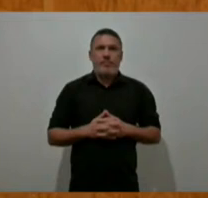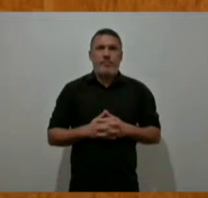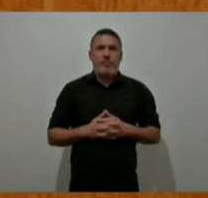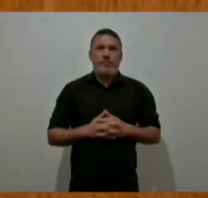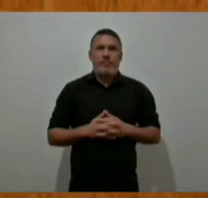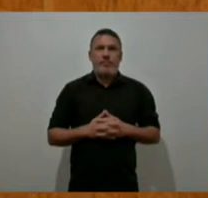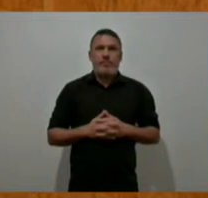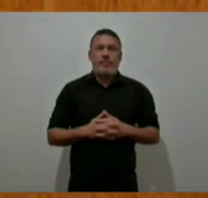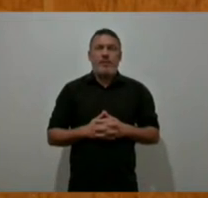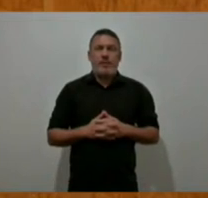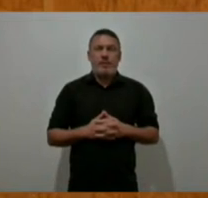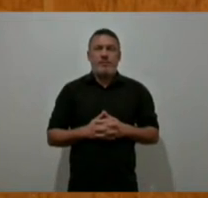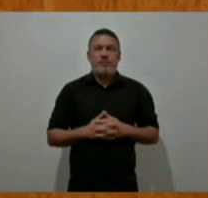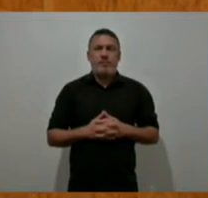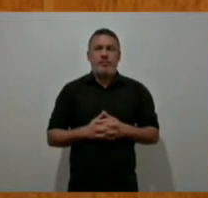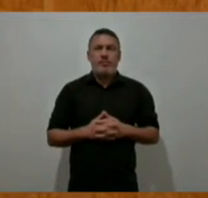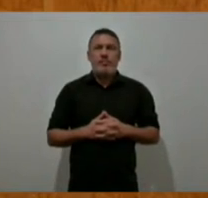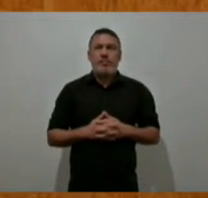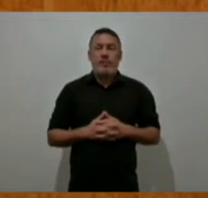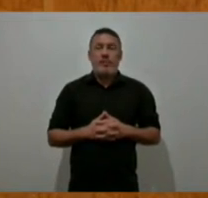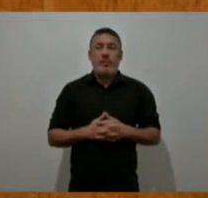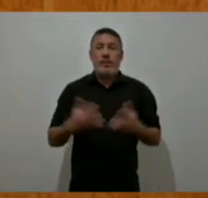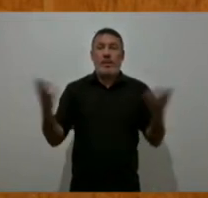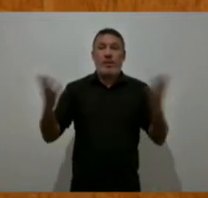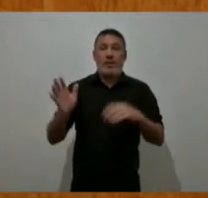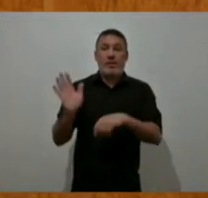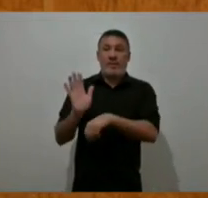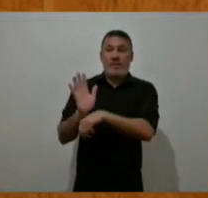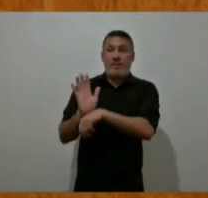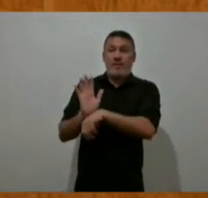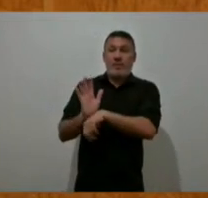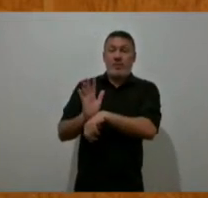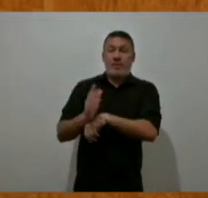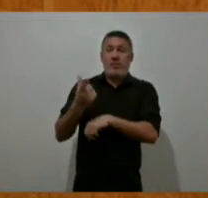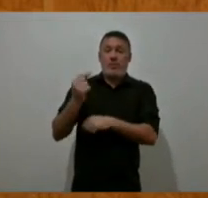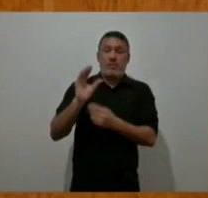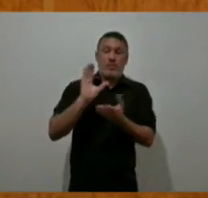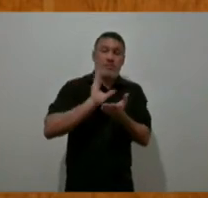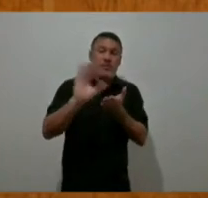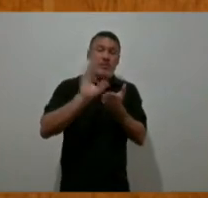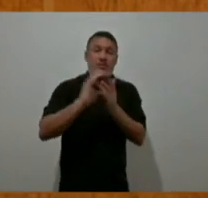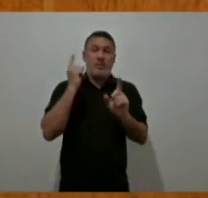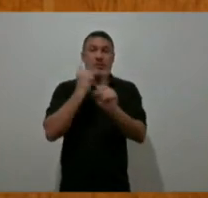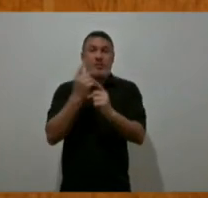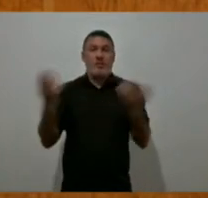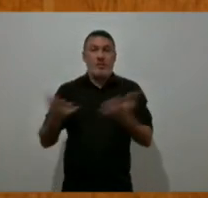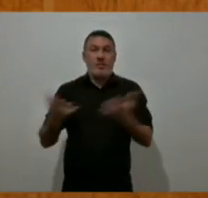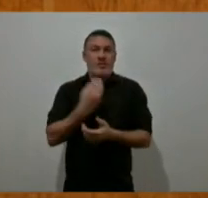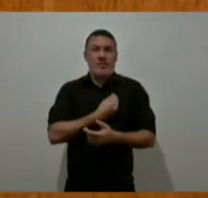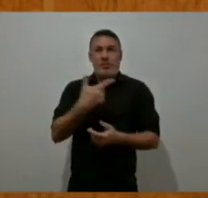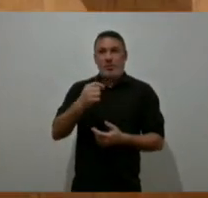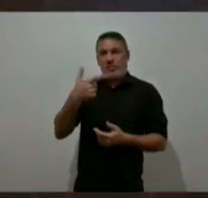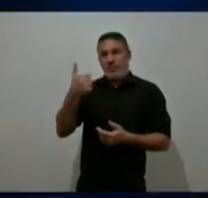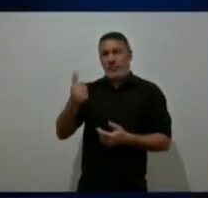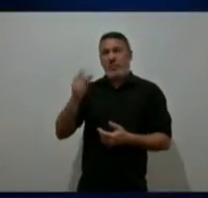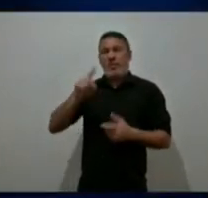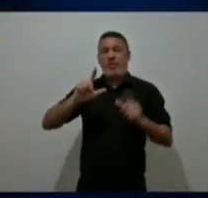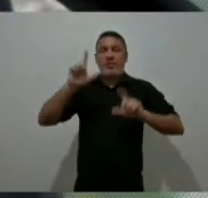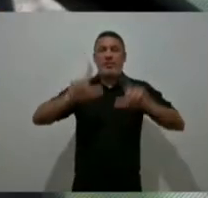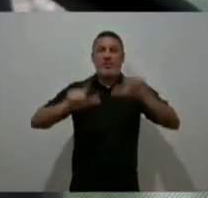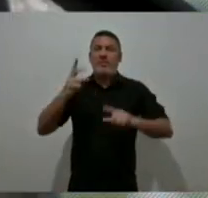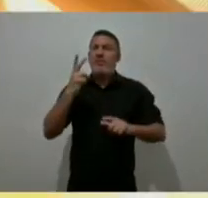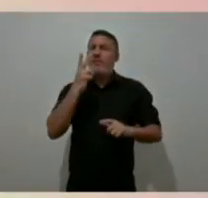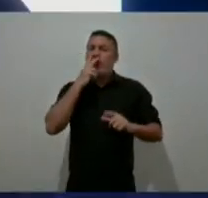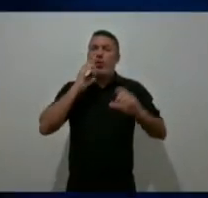E agora o vídeo da nossa patrocinadora aqui do Encontro IBF 2021. Rede Vitória de Comunicação.